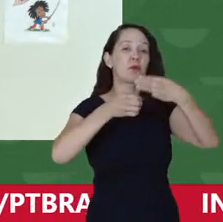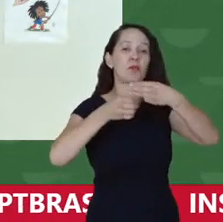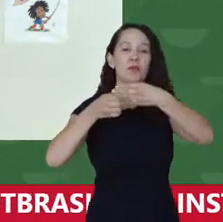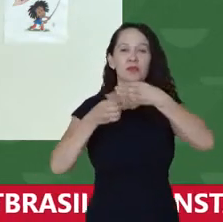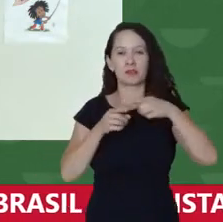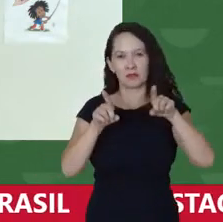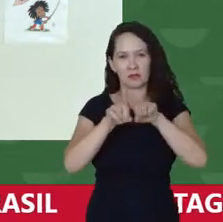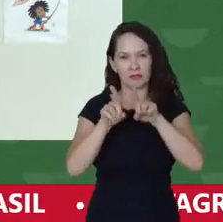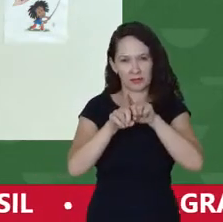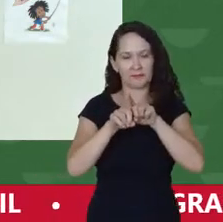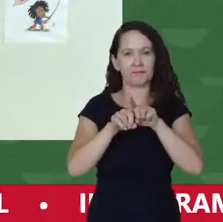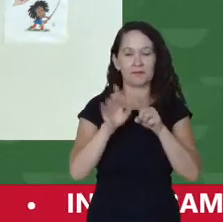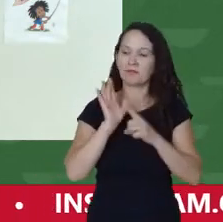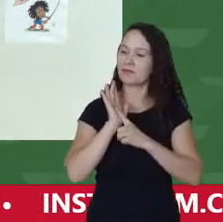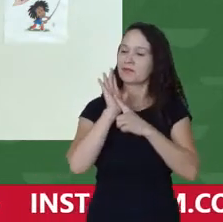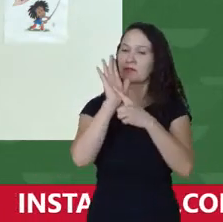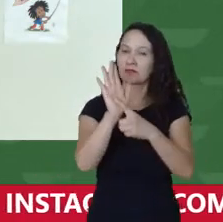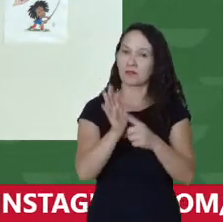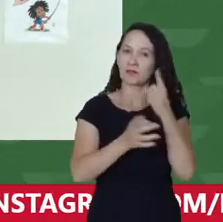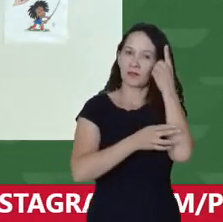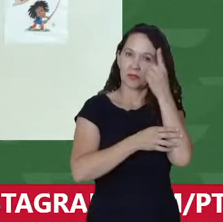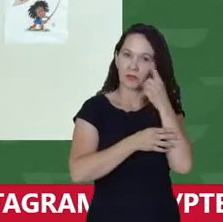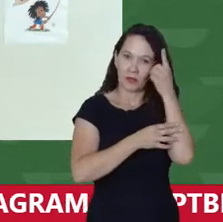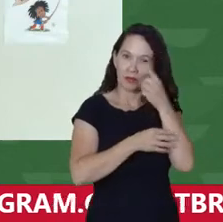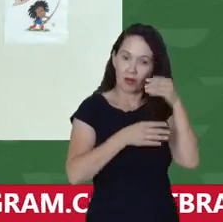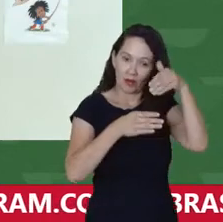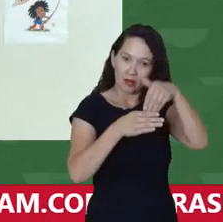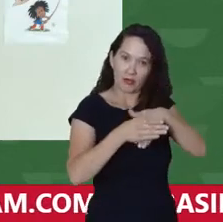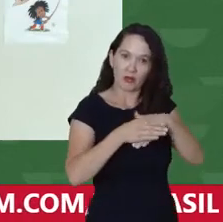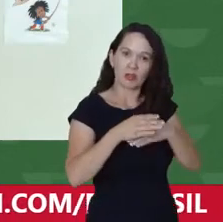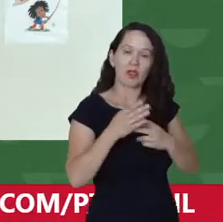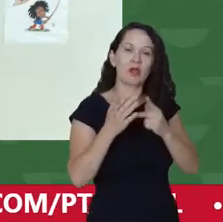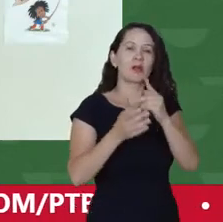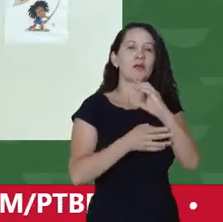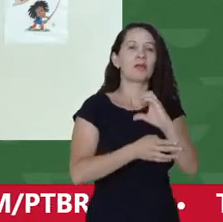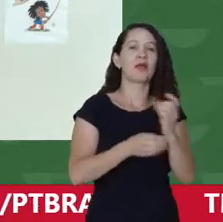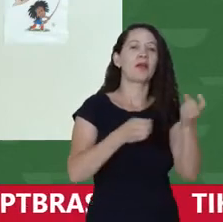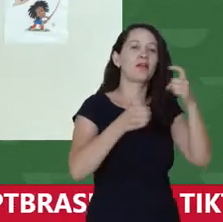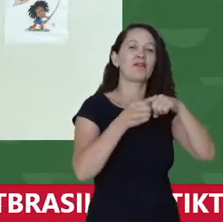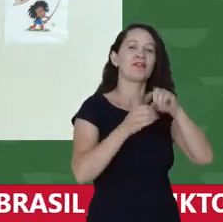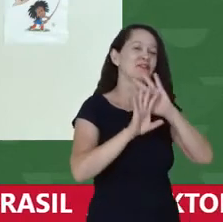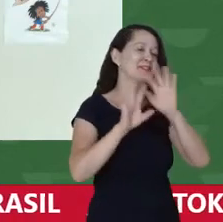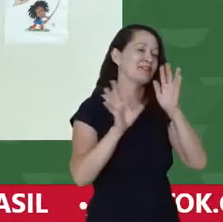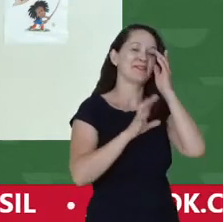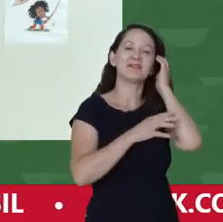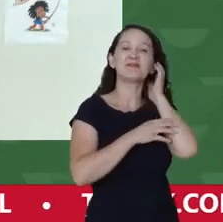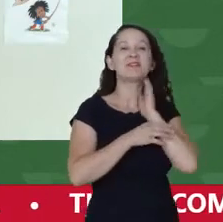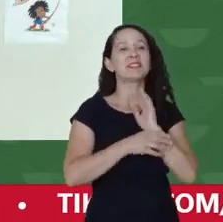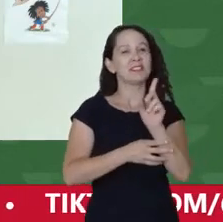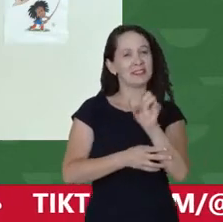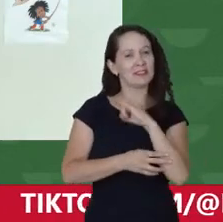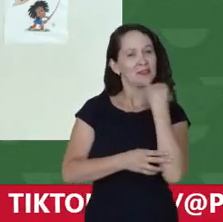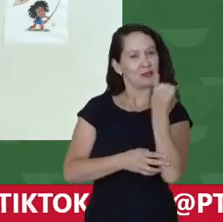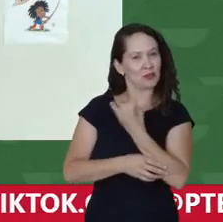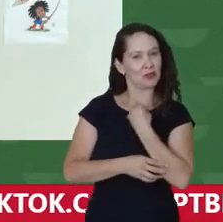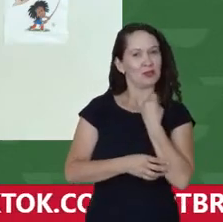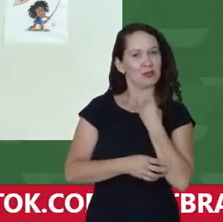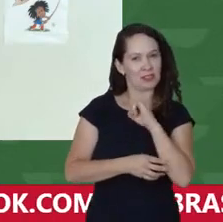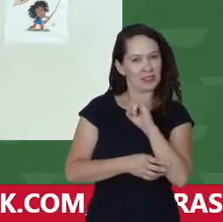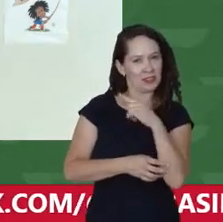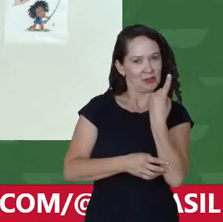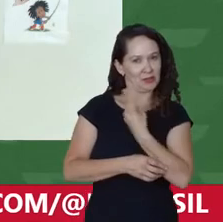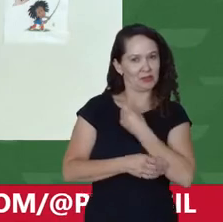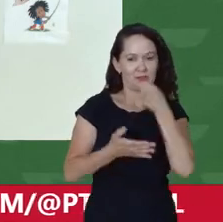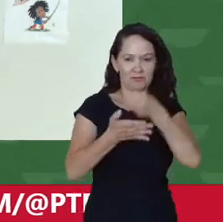municípios também, mostrando que o deputado que votar na PEC não volta para a Câmara. Se nós fizermos essa pressão,